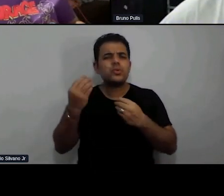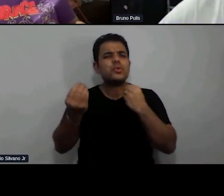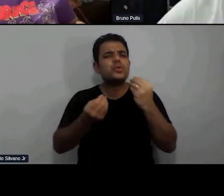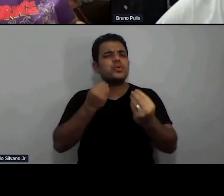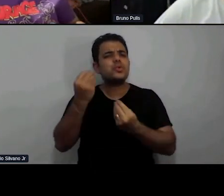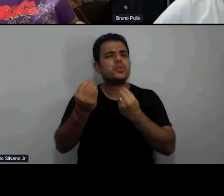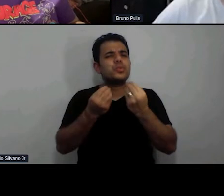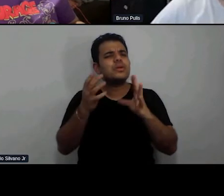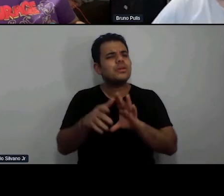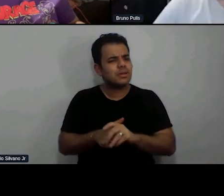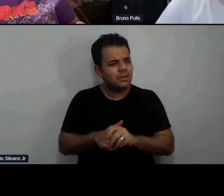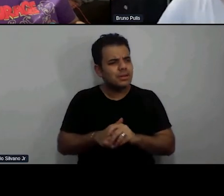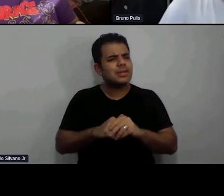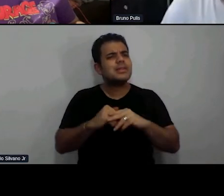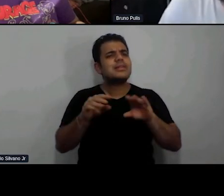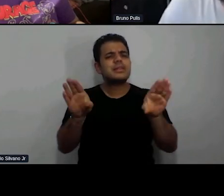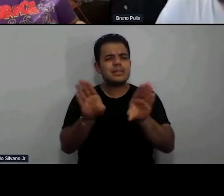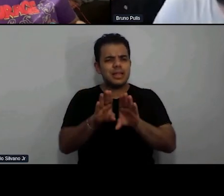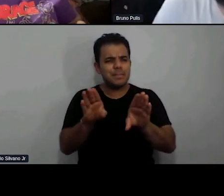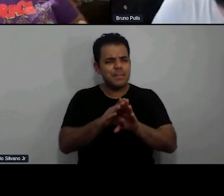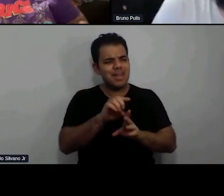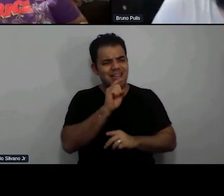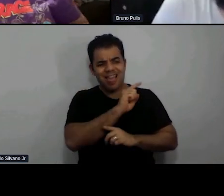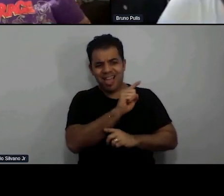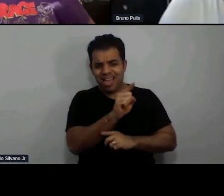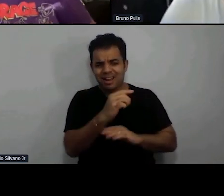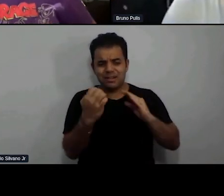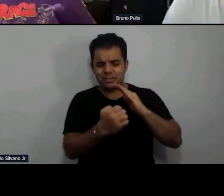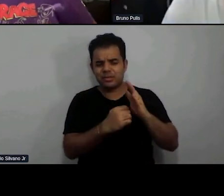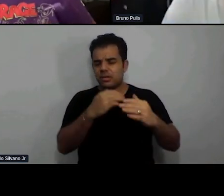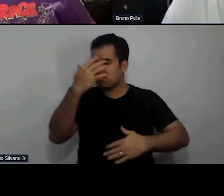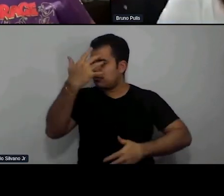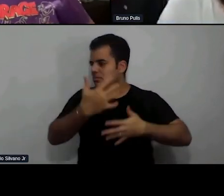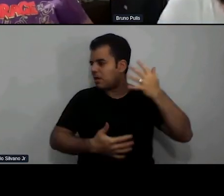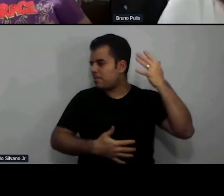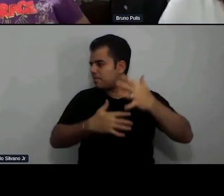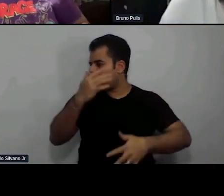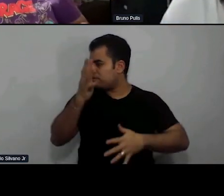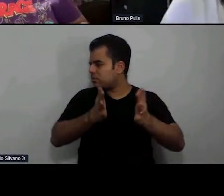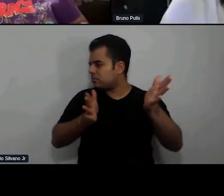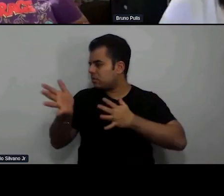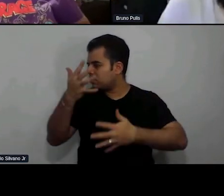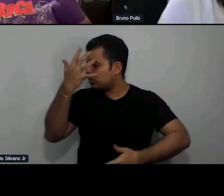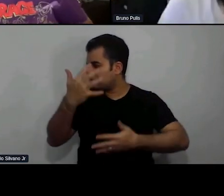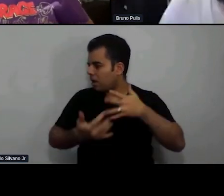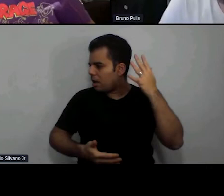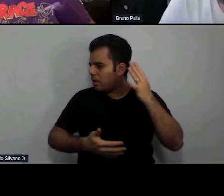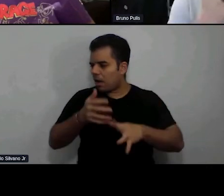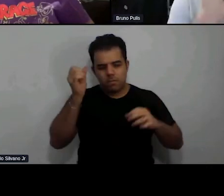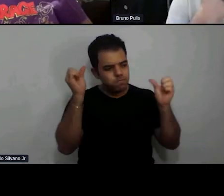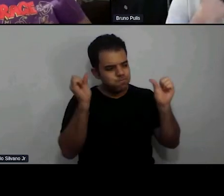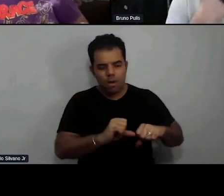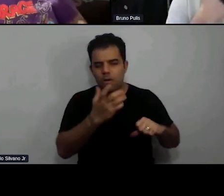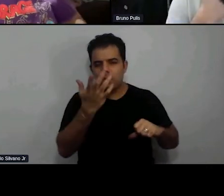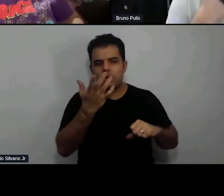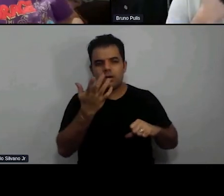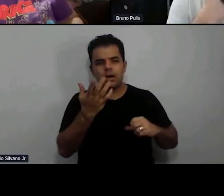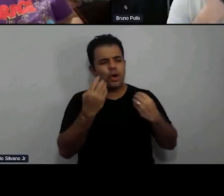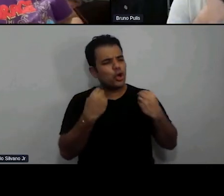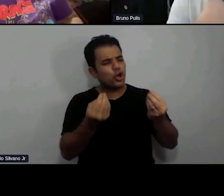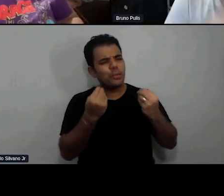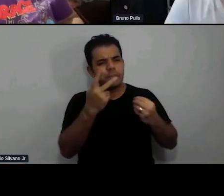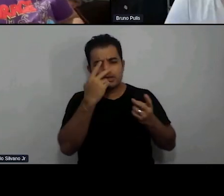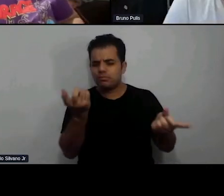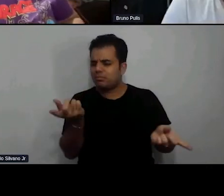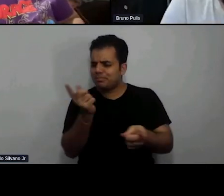como eles podem atrapalhar a acessibilidade e fazendo justamente o contrário do que